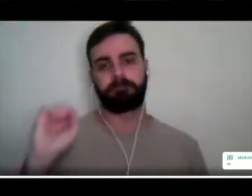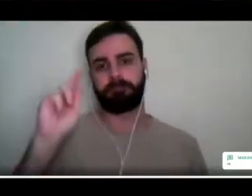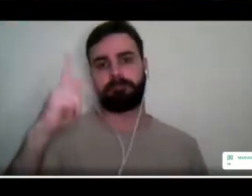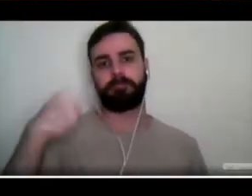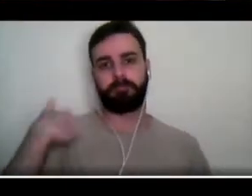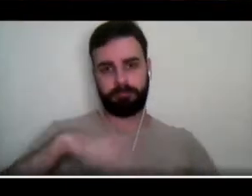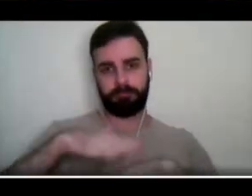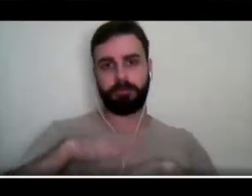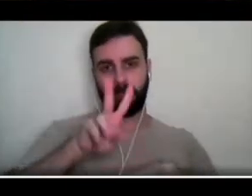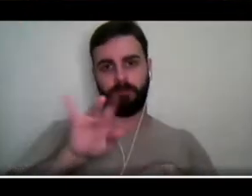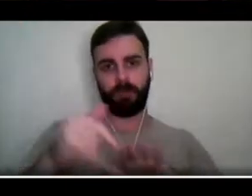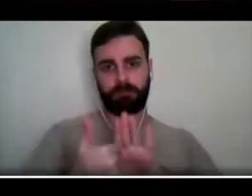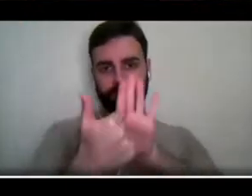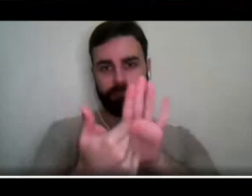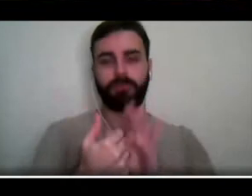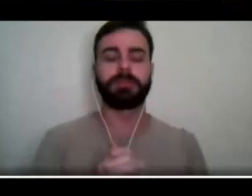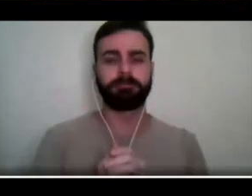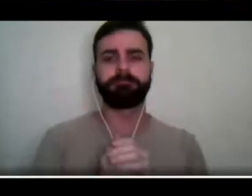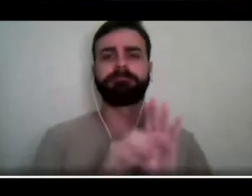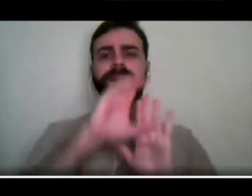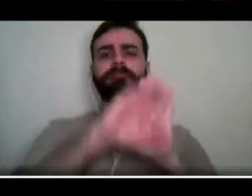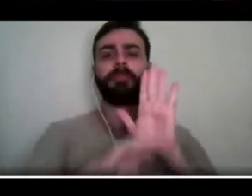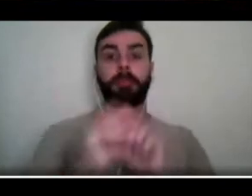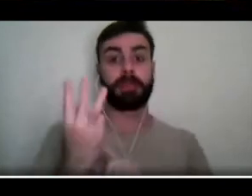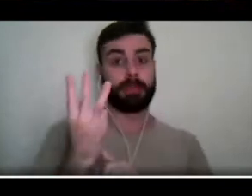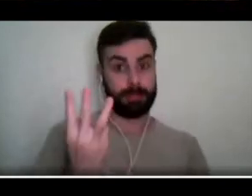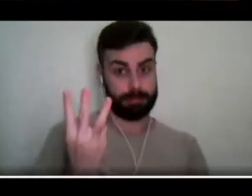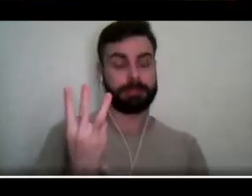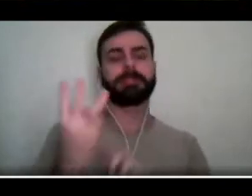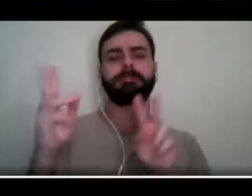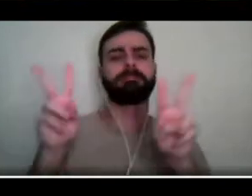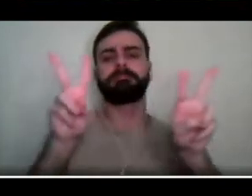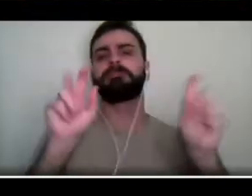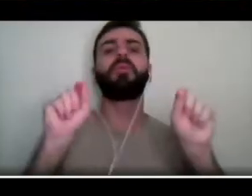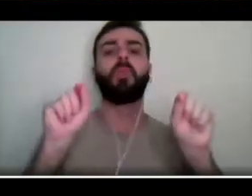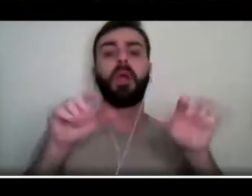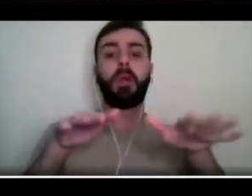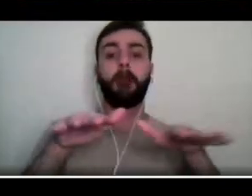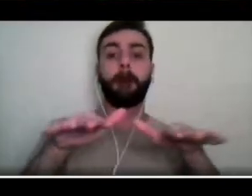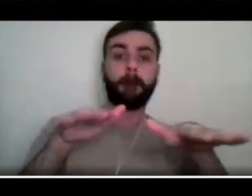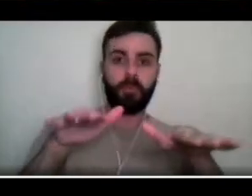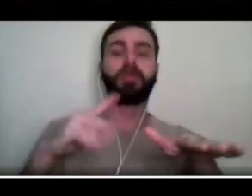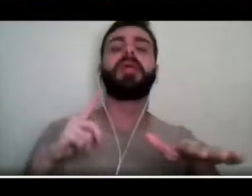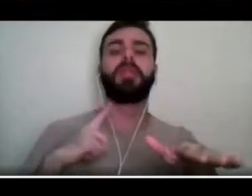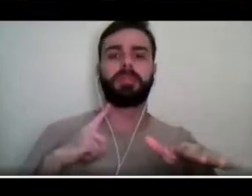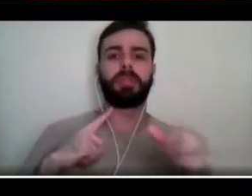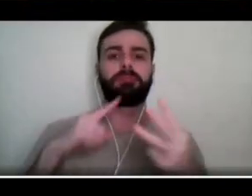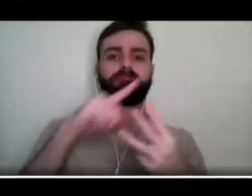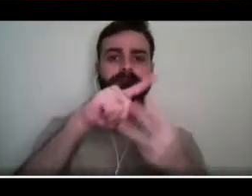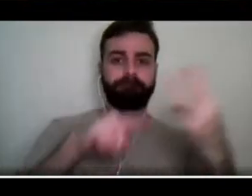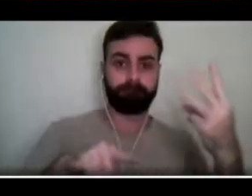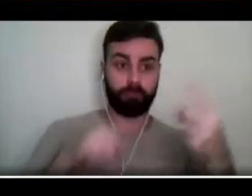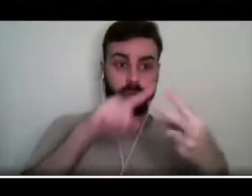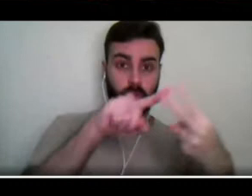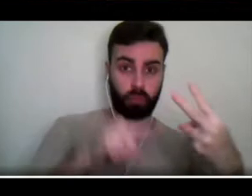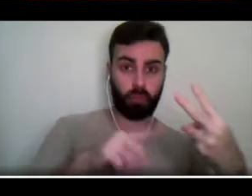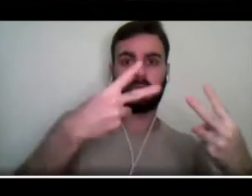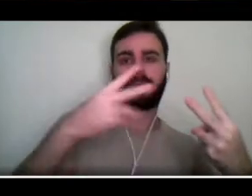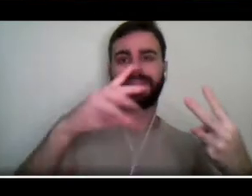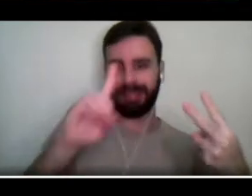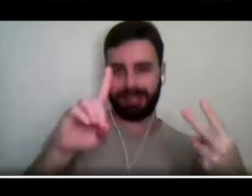Então tá. O capítulo 3, ele trata do movimento em 2 ou 3